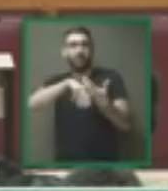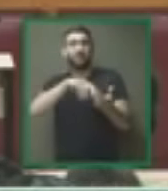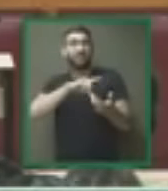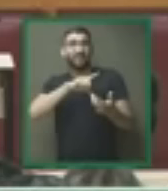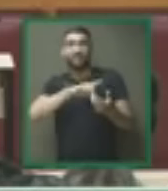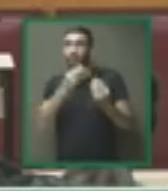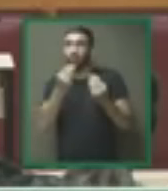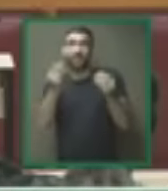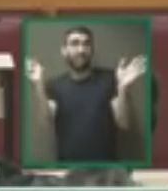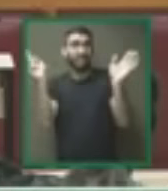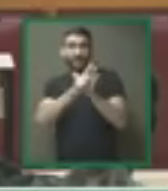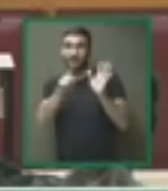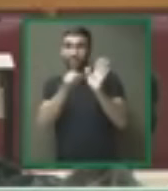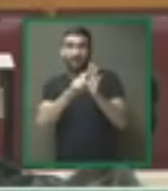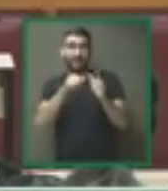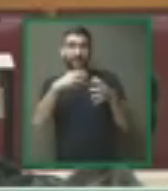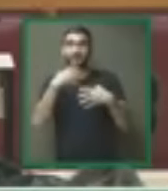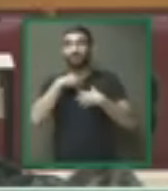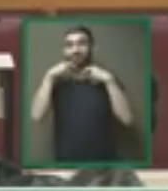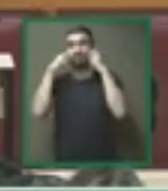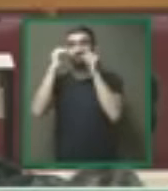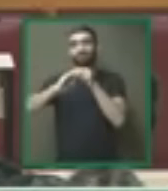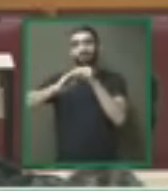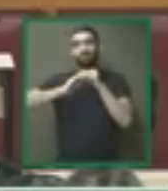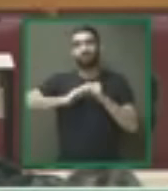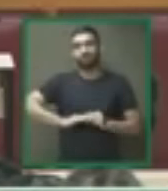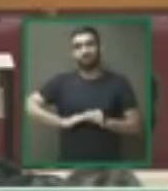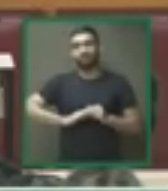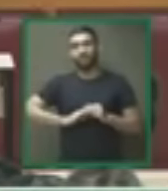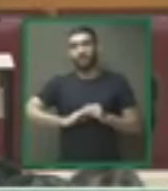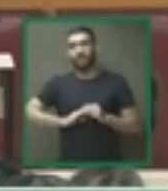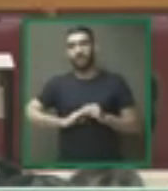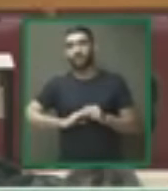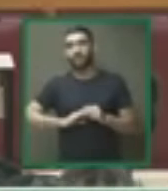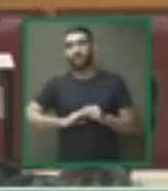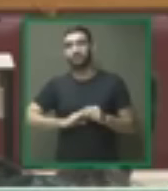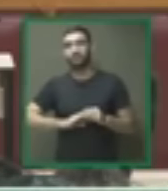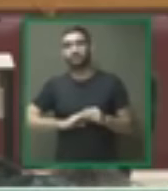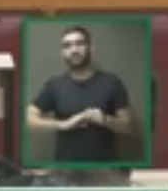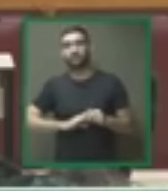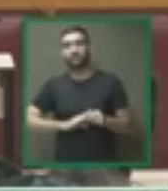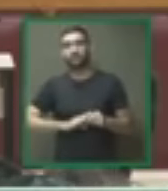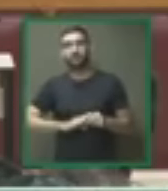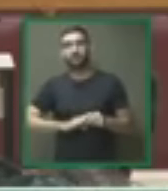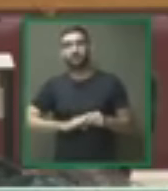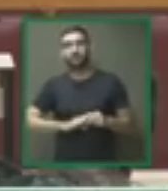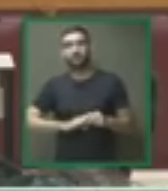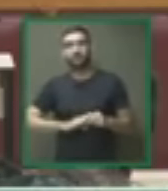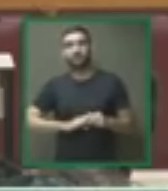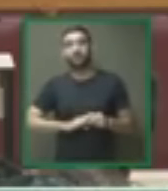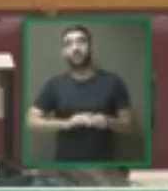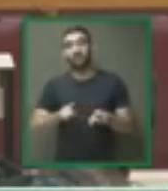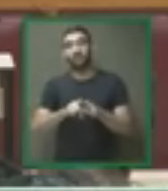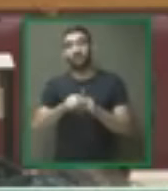perguntas constrangedoras para ela. E ela se sentiu extremamente constrangida, né? E